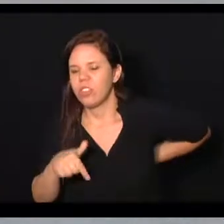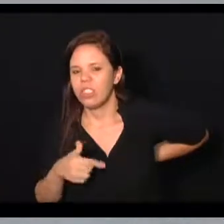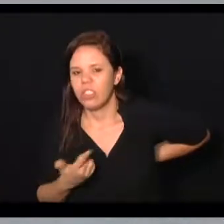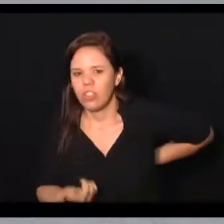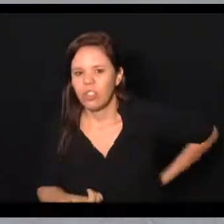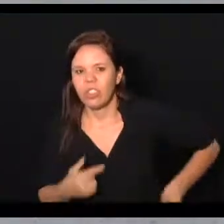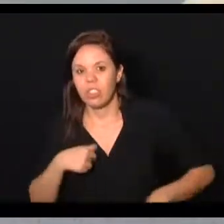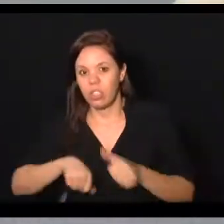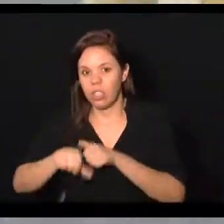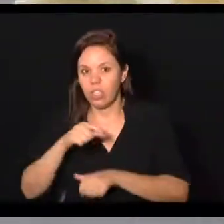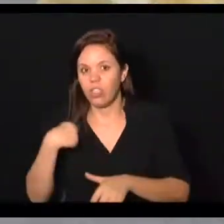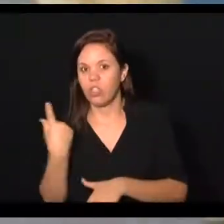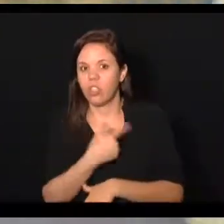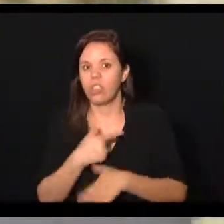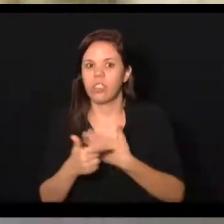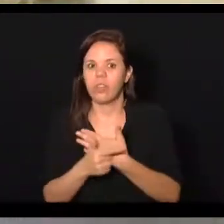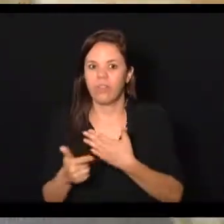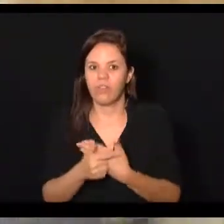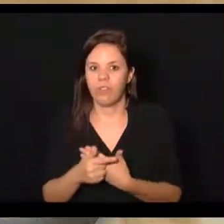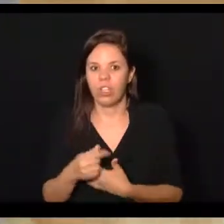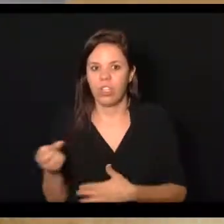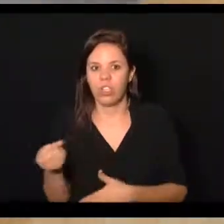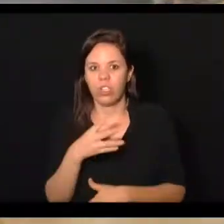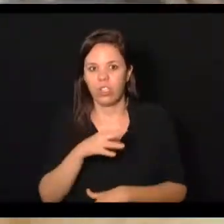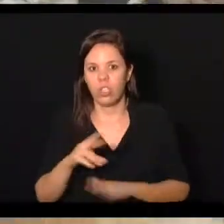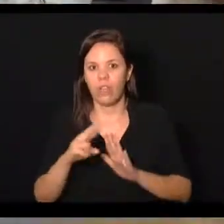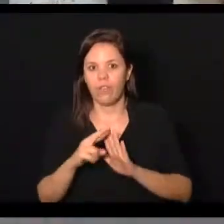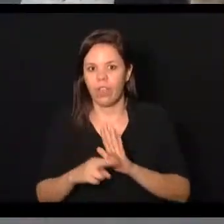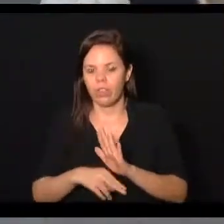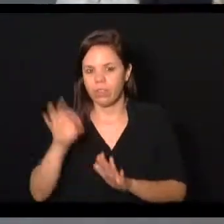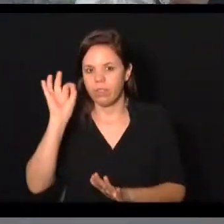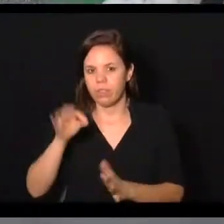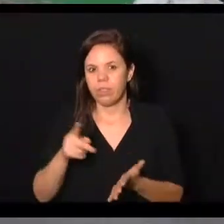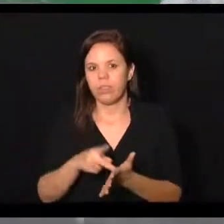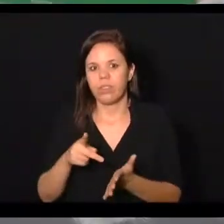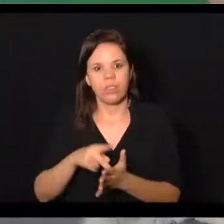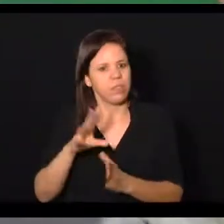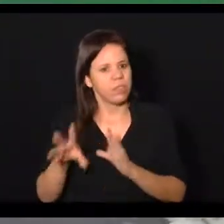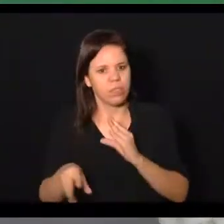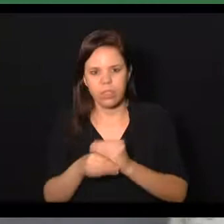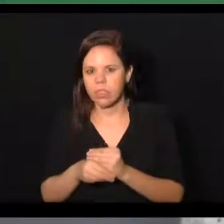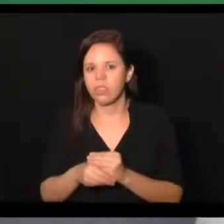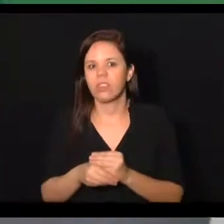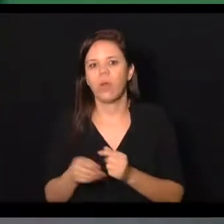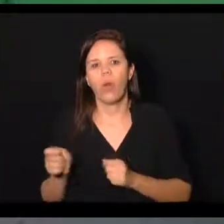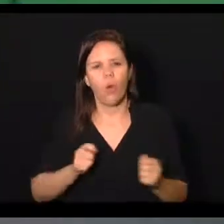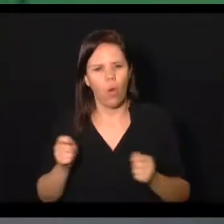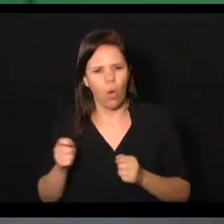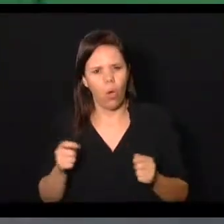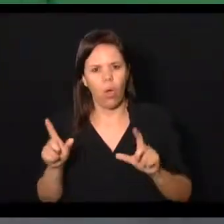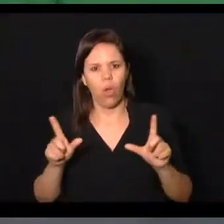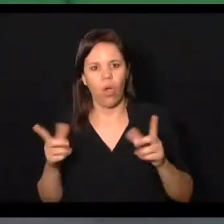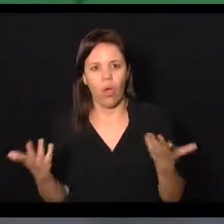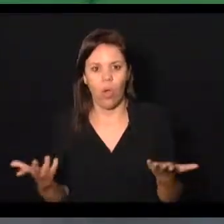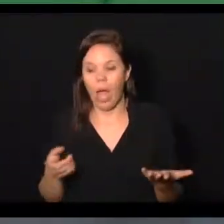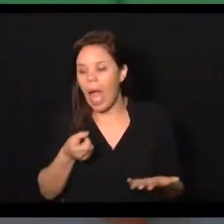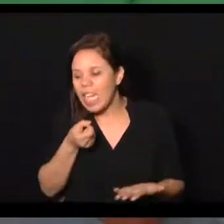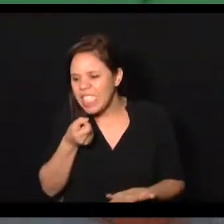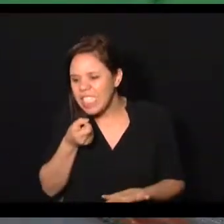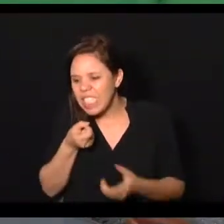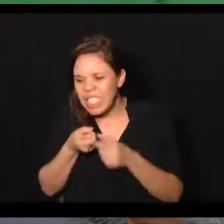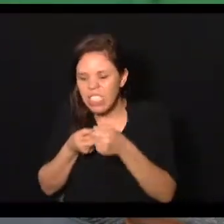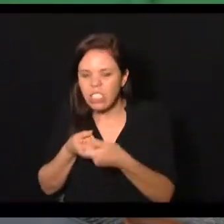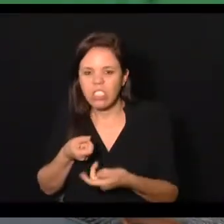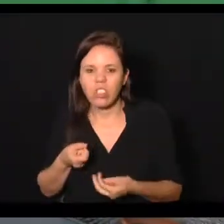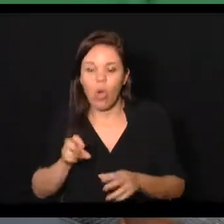ser nossa função a impor as novas regras, que com certeza não inclui comer o controle da televisão ou até mesmo o sofá, não é